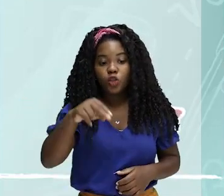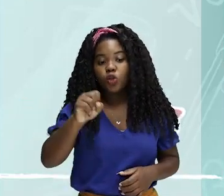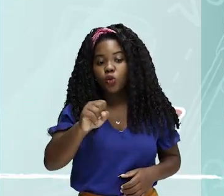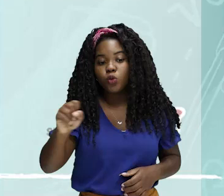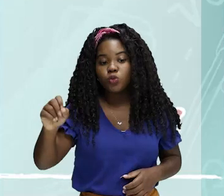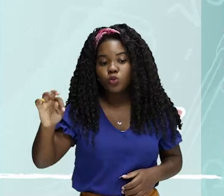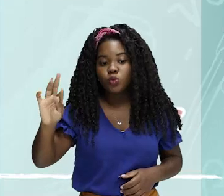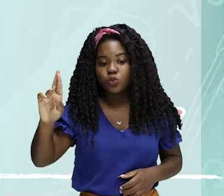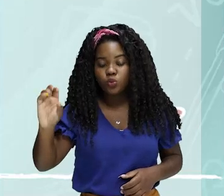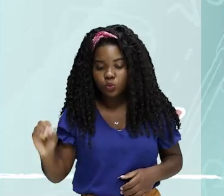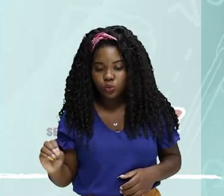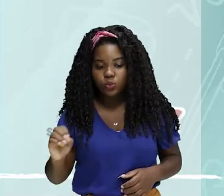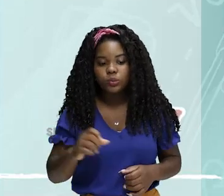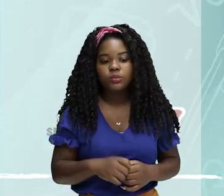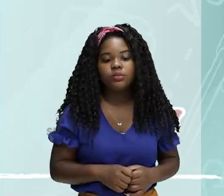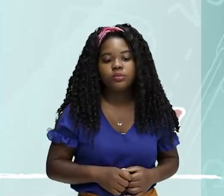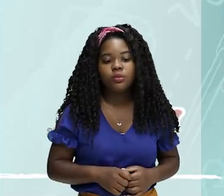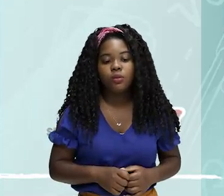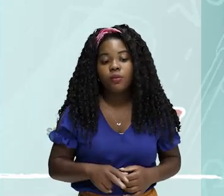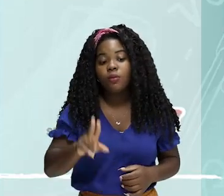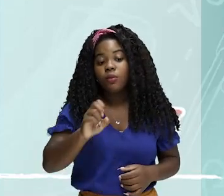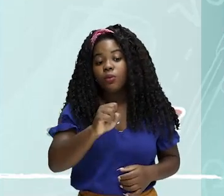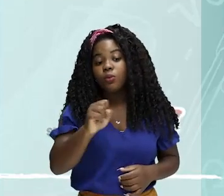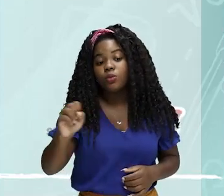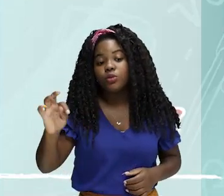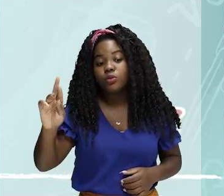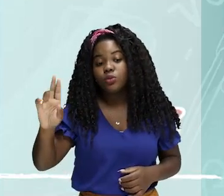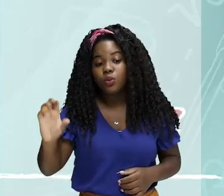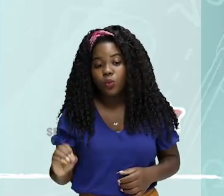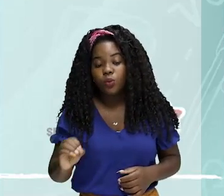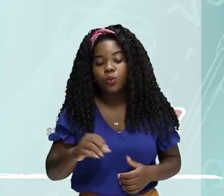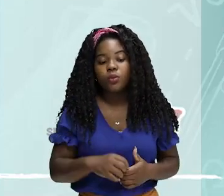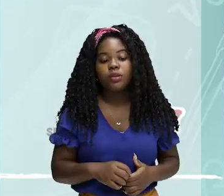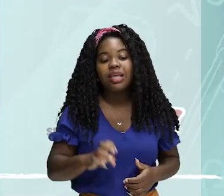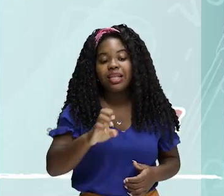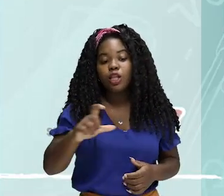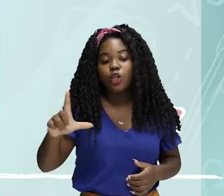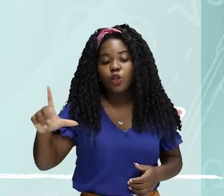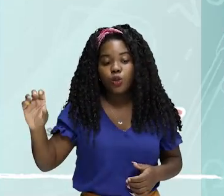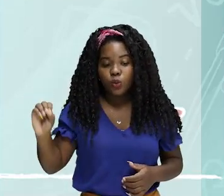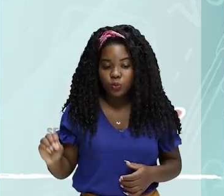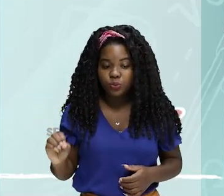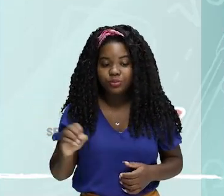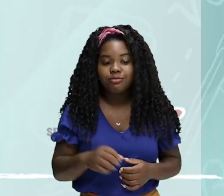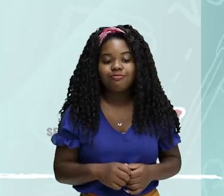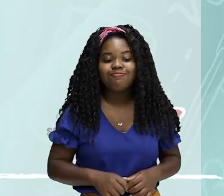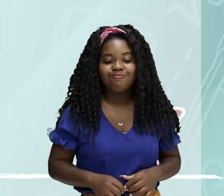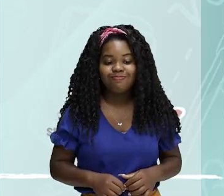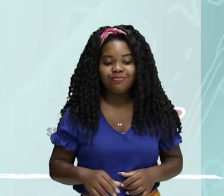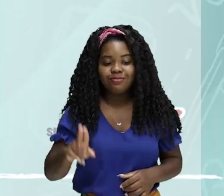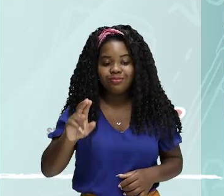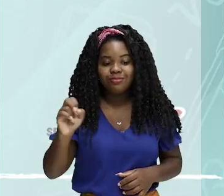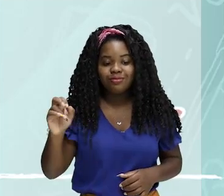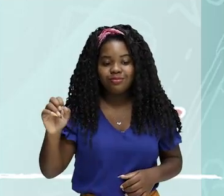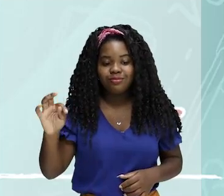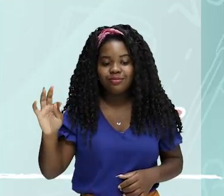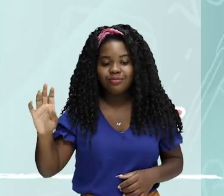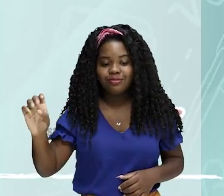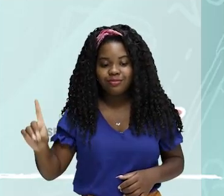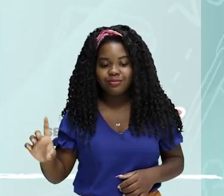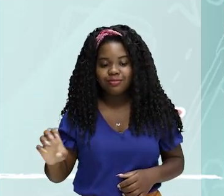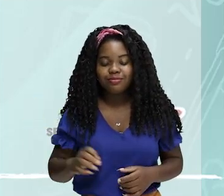ido, nosotros hayamos ido, vosotros hayáis ido, ellos hayan ido. Vamos lá